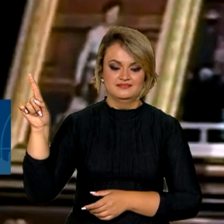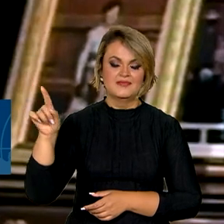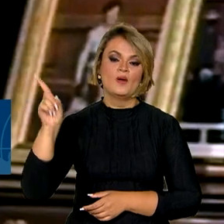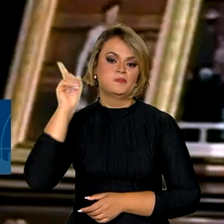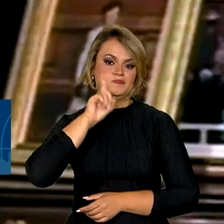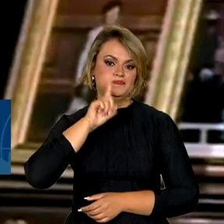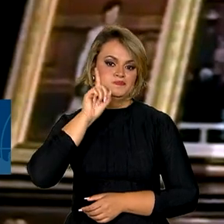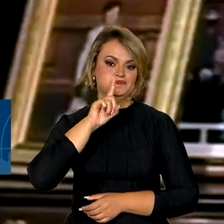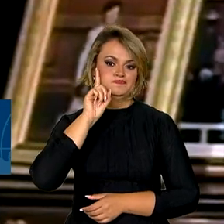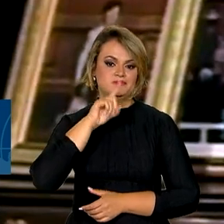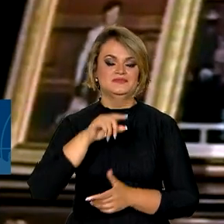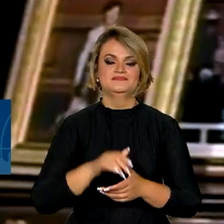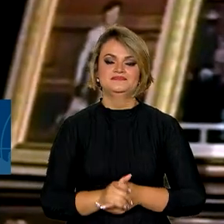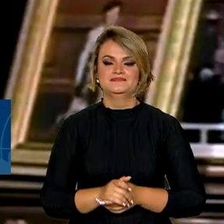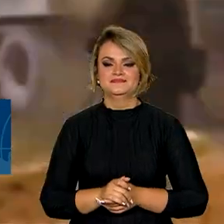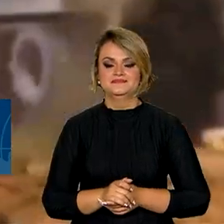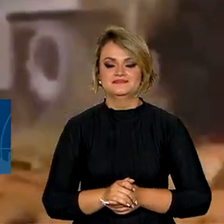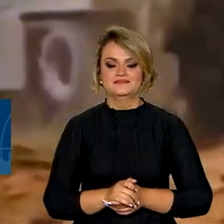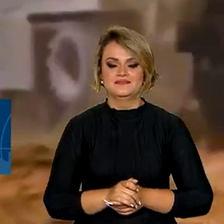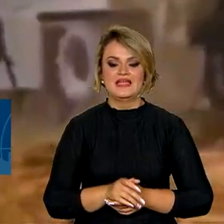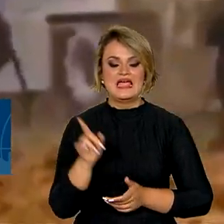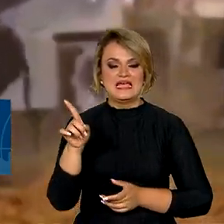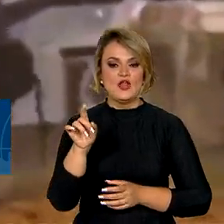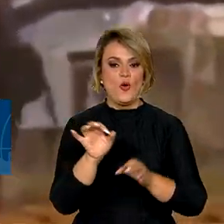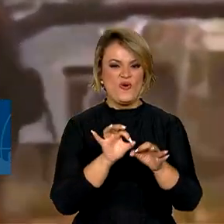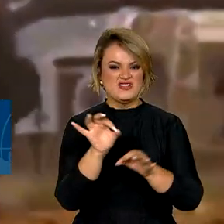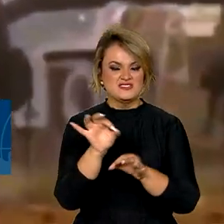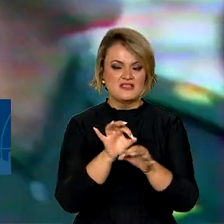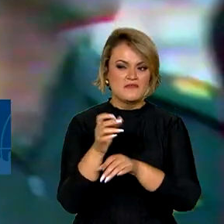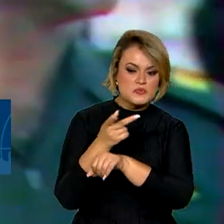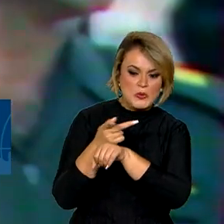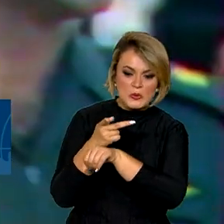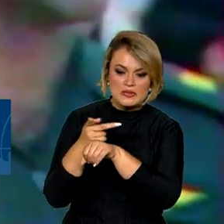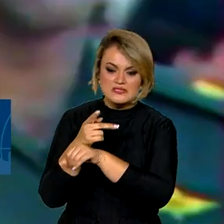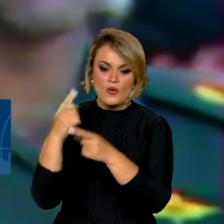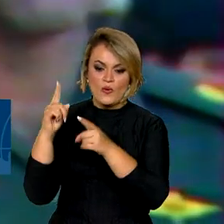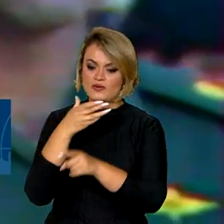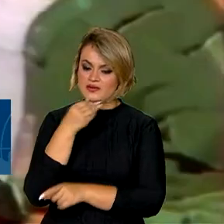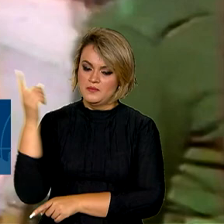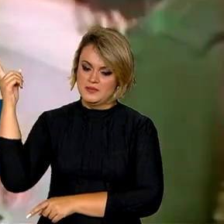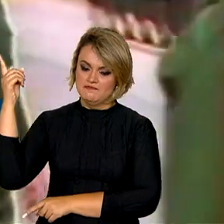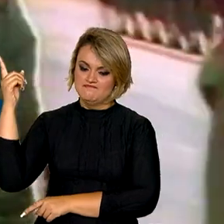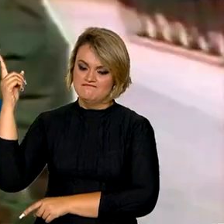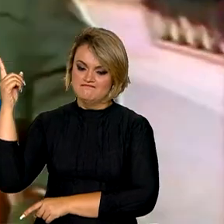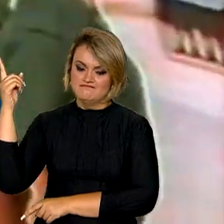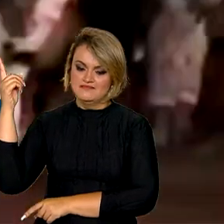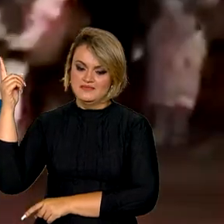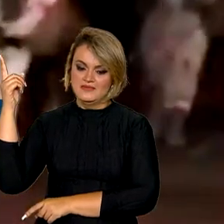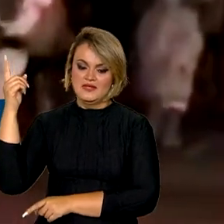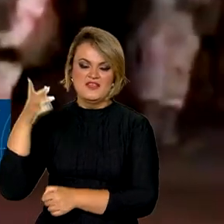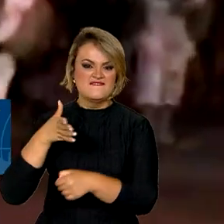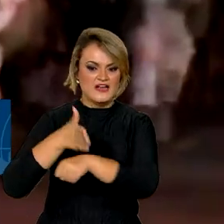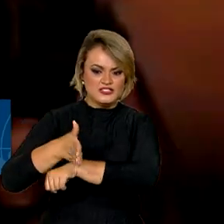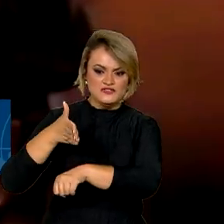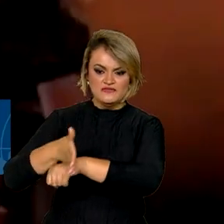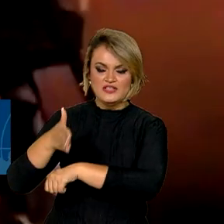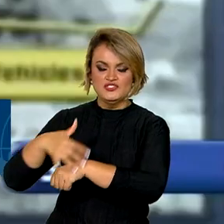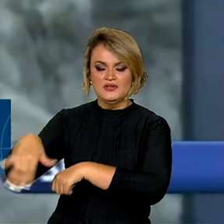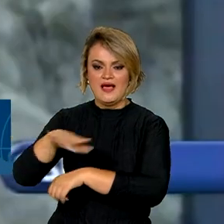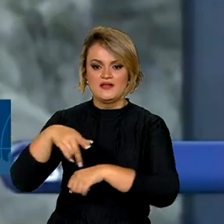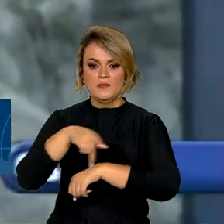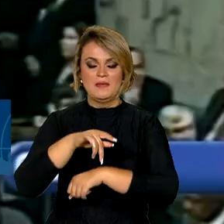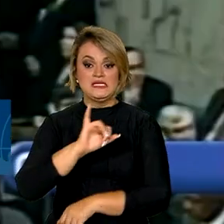Bush era o líder norte-americano que empreendia uma caçada ao ditador Saddam Hussein, invadindo o território